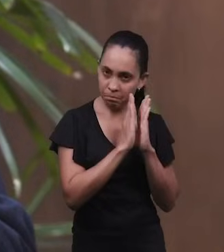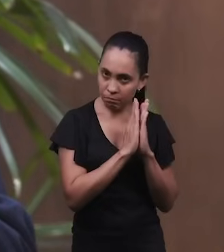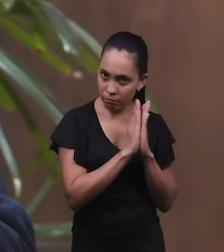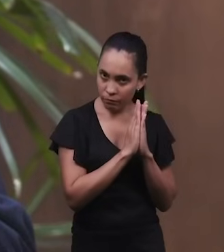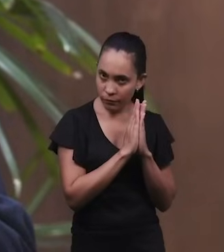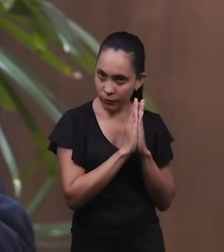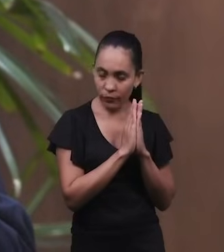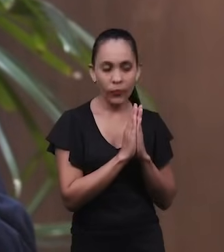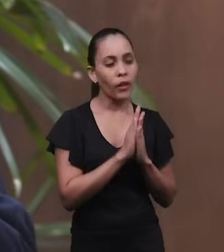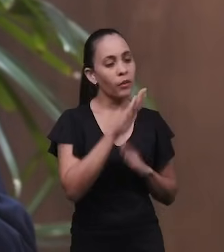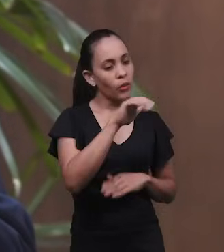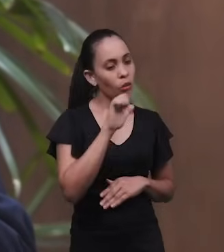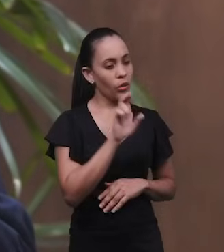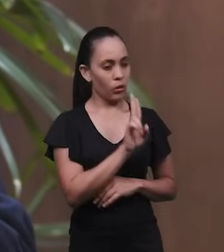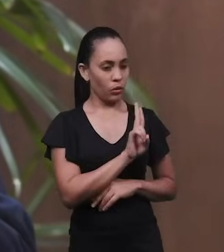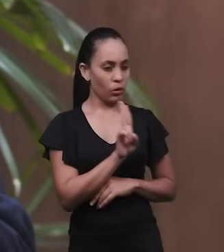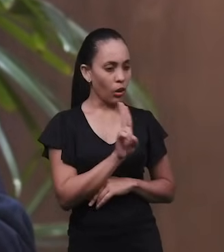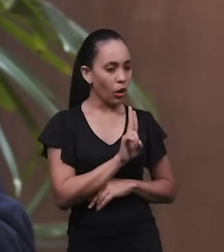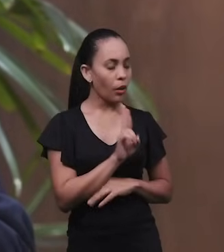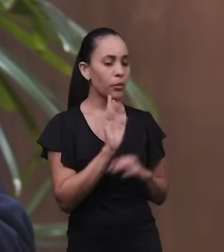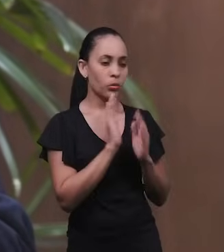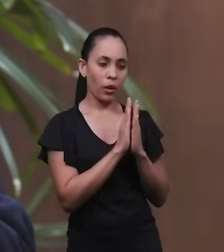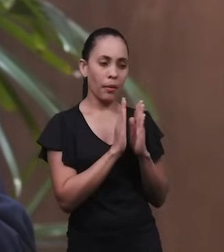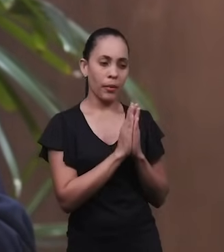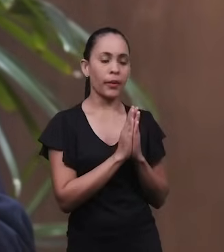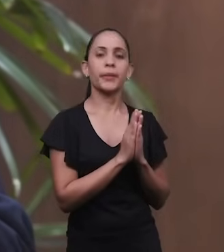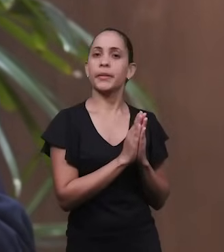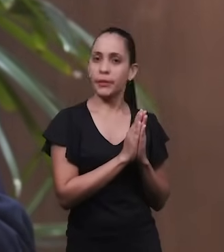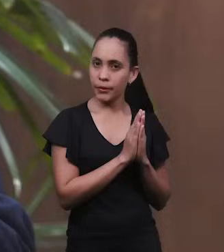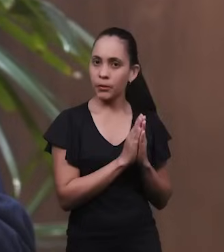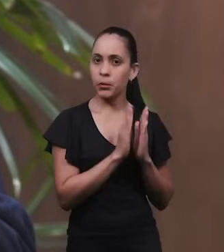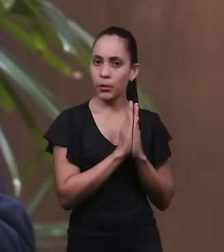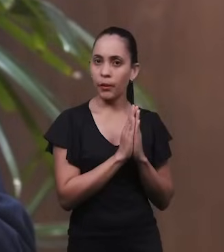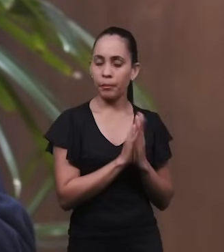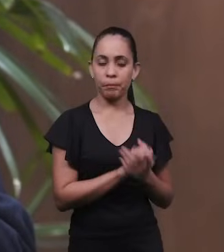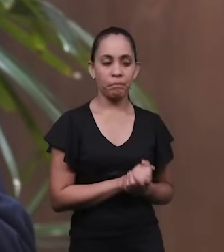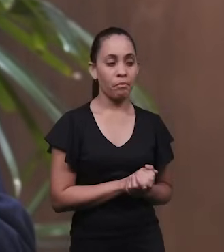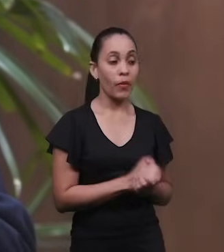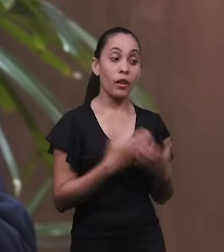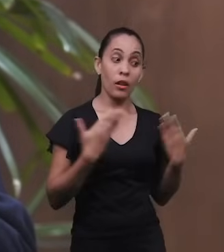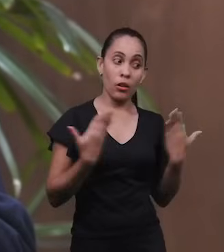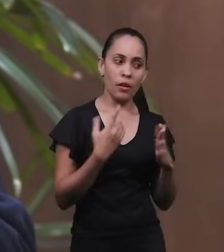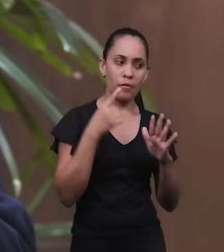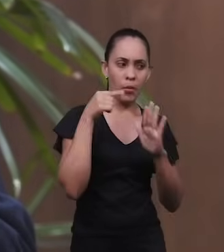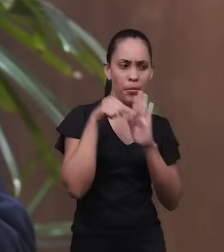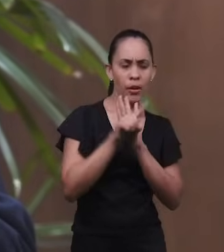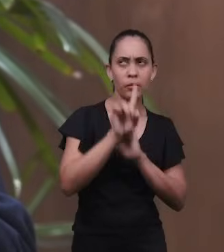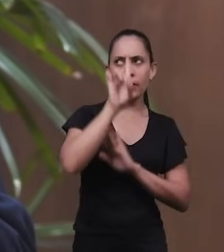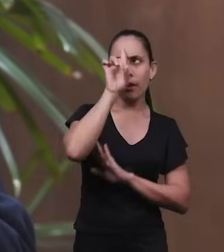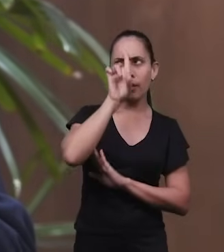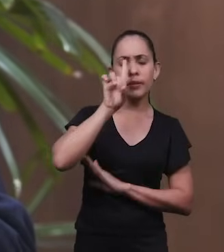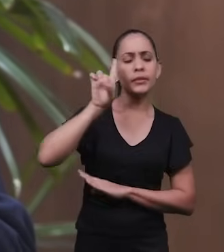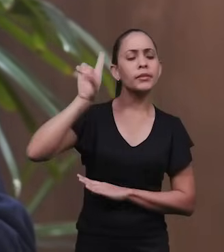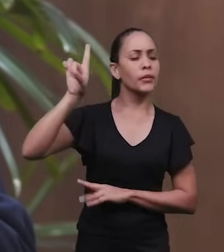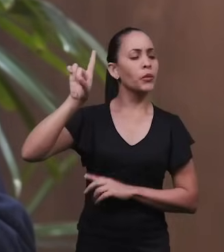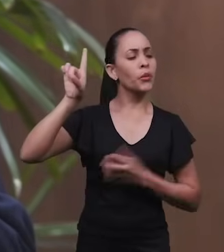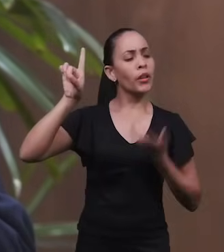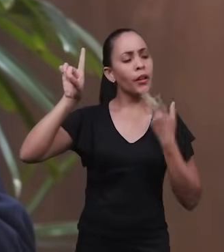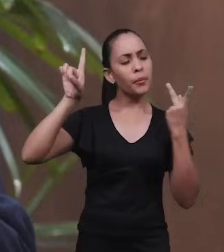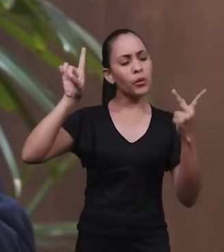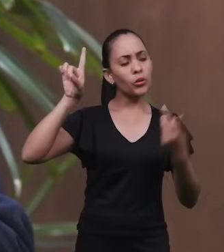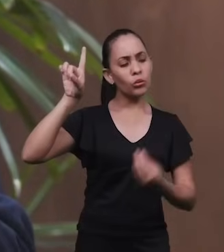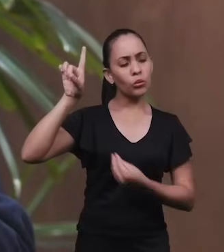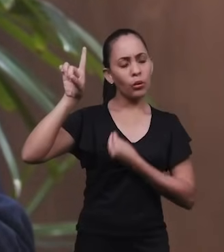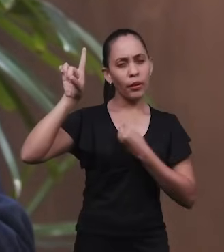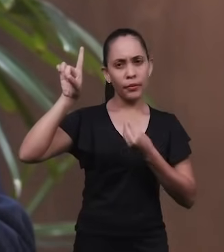orar. Peguei o nome da mãe dela, vamos orar por sua mãe também. E nós vamos perguntar a Deus, o que Deus